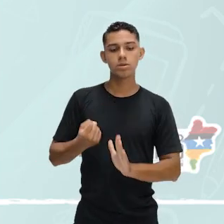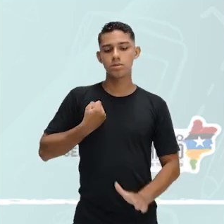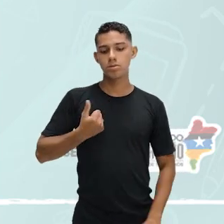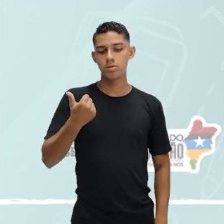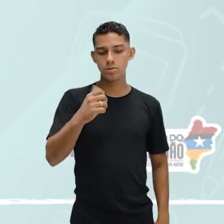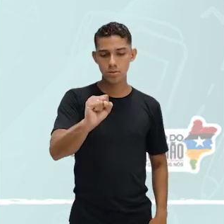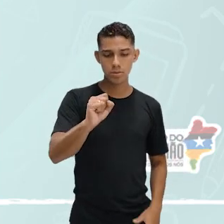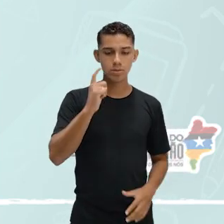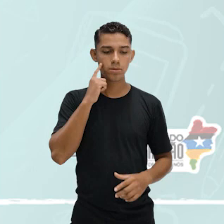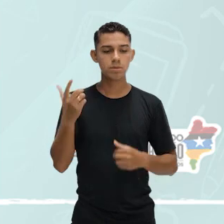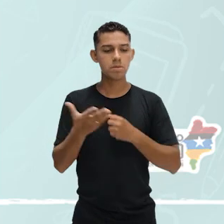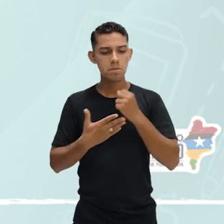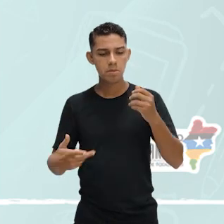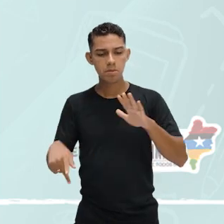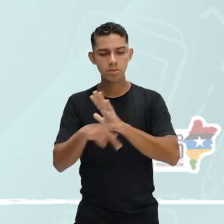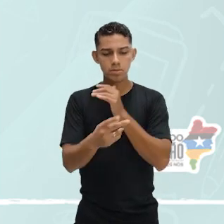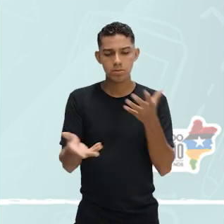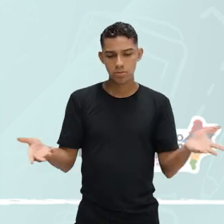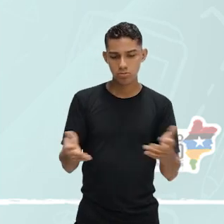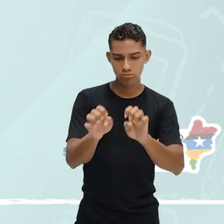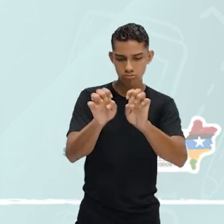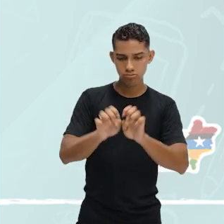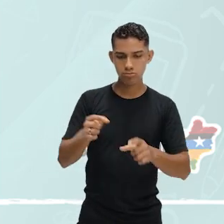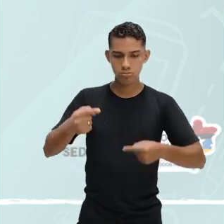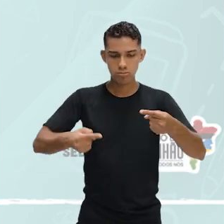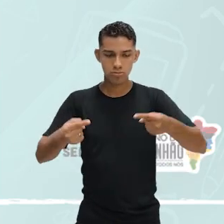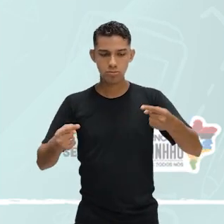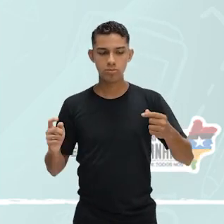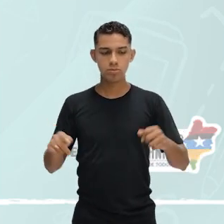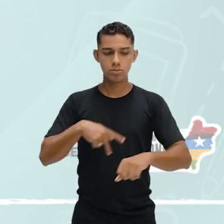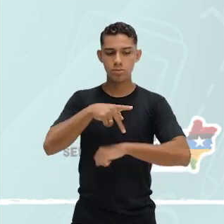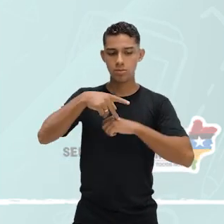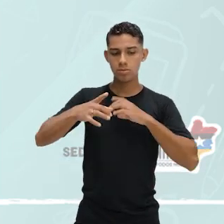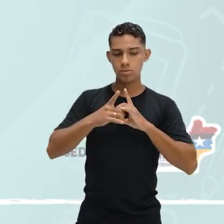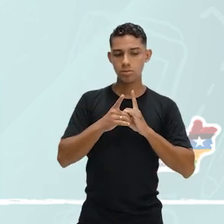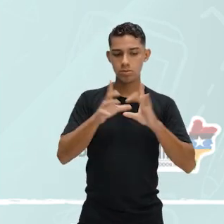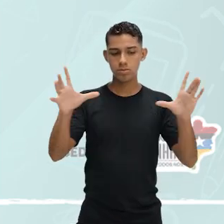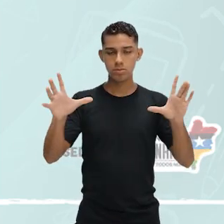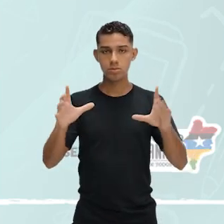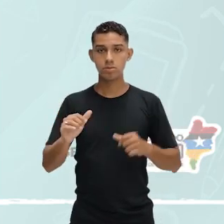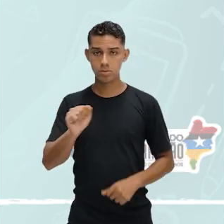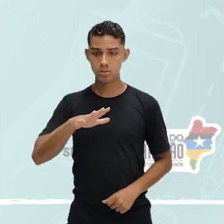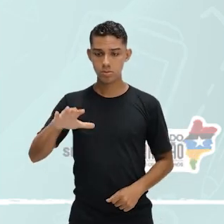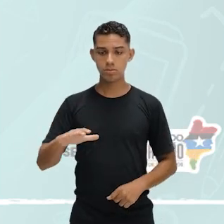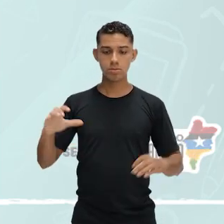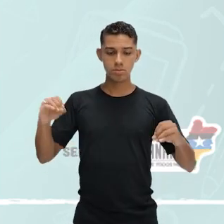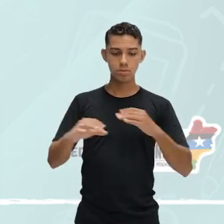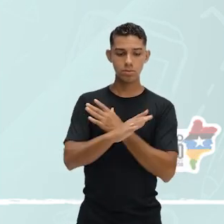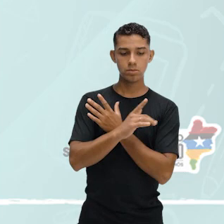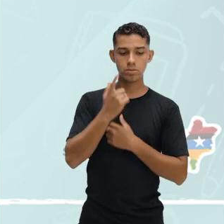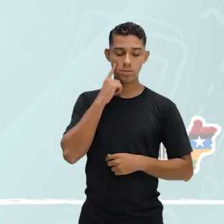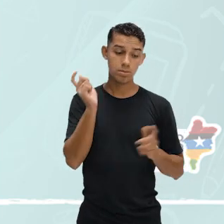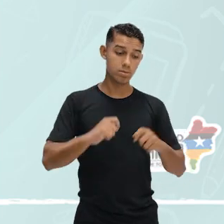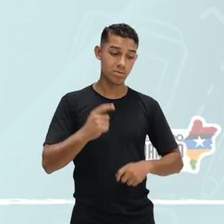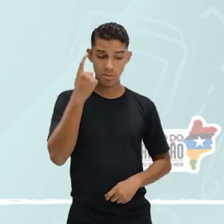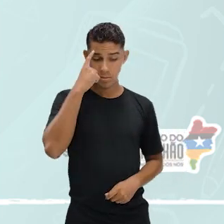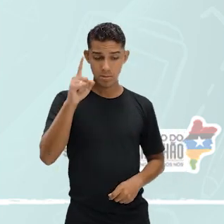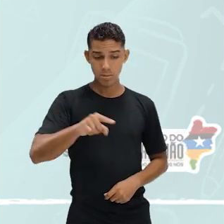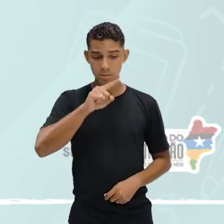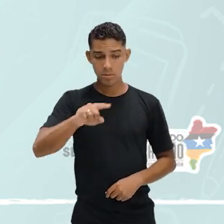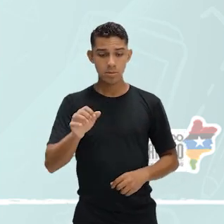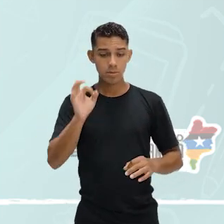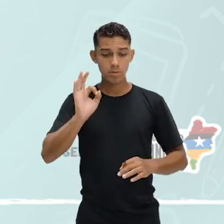ocidentais. Sobre essa realidade, assinale a alternativa correta, certo? No pensamento de